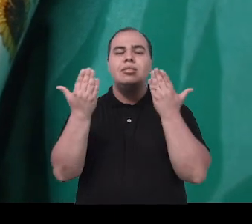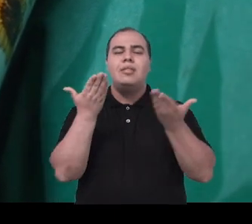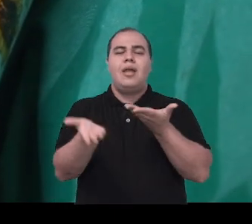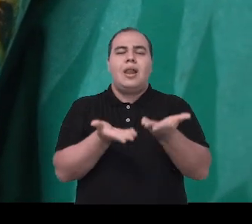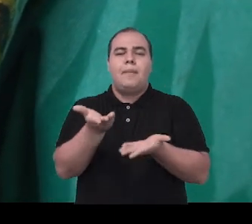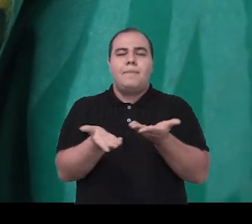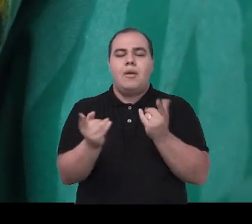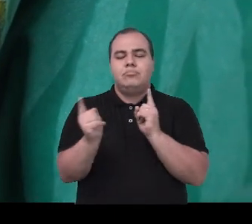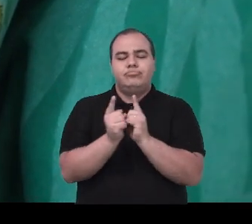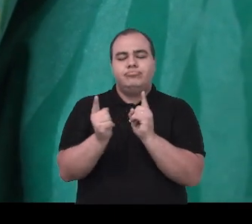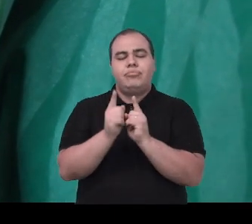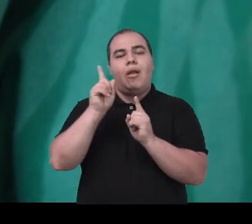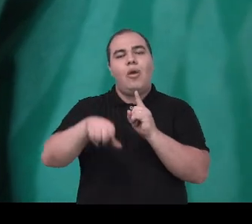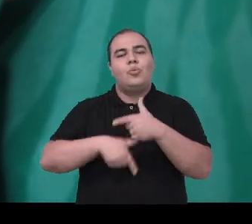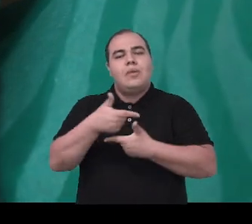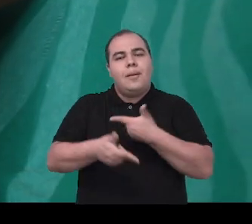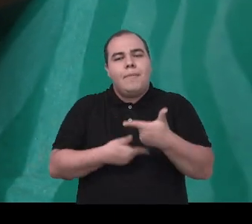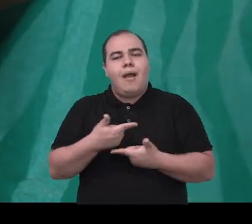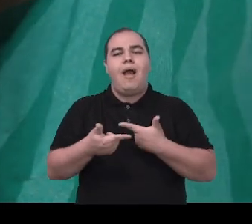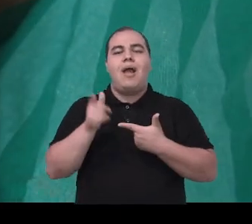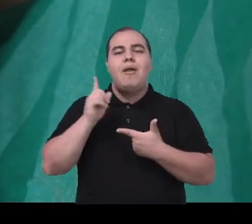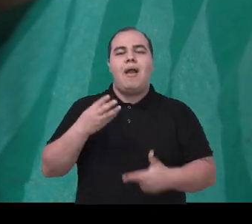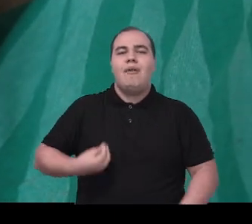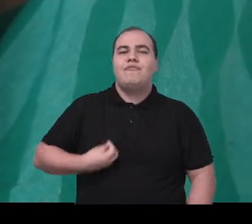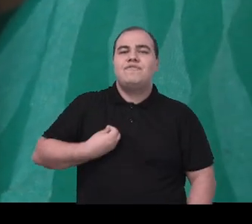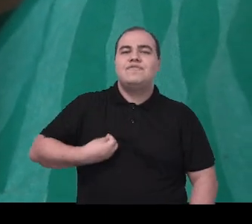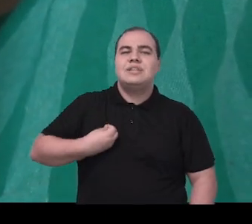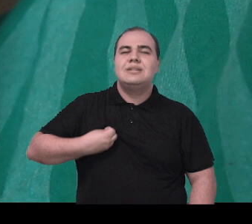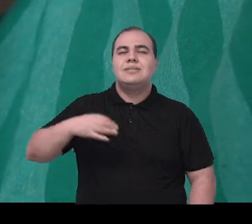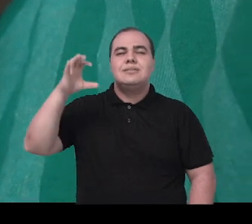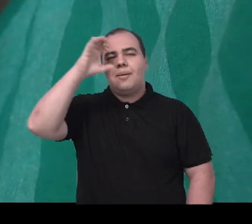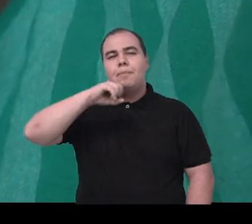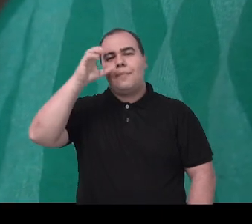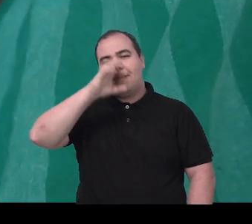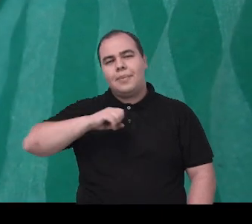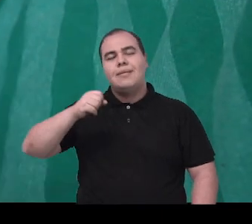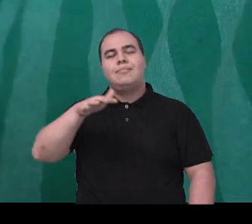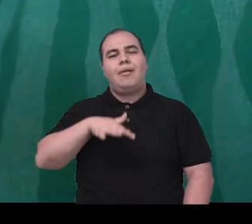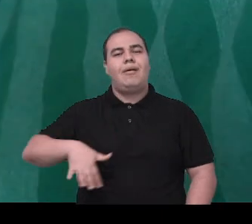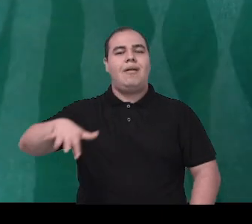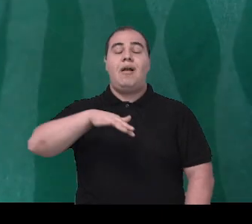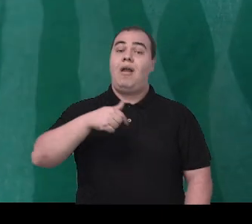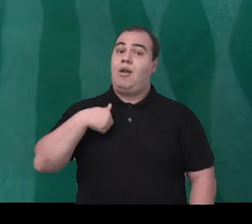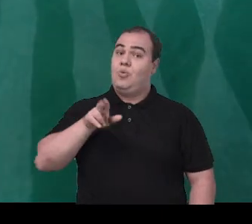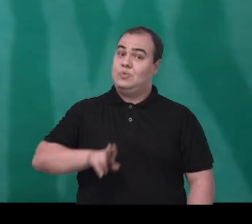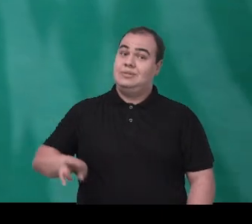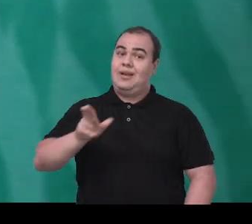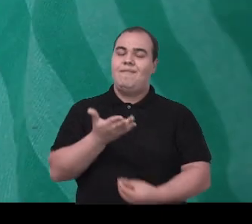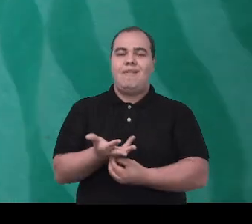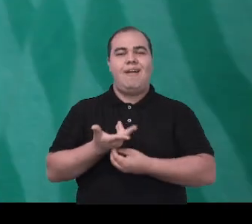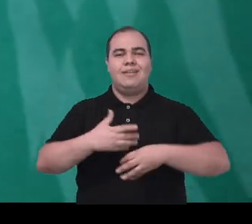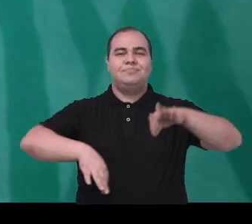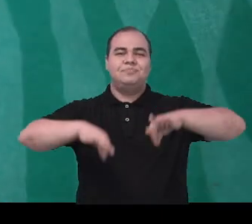Terapia não é só a conversa, o grupo terapêutico. Terapia é o trabalho, terapia é a vida, é aprender no banco, aprender a tomar. Ela usava a